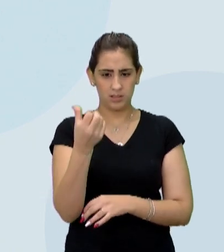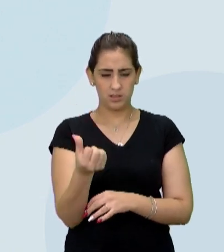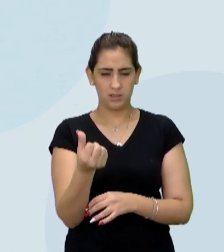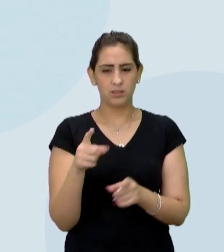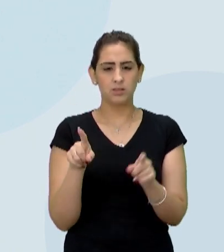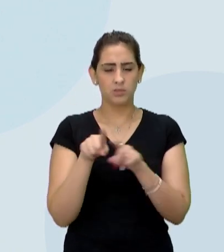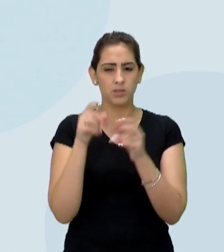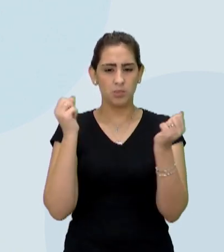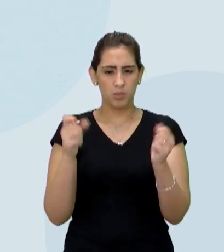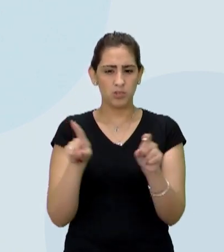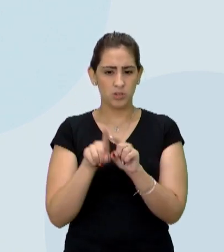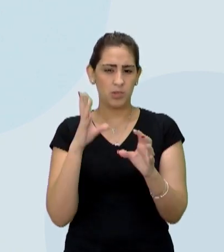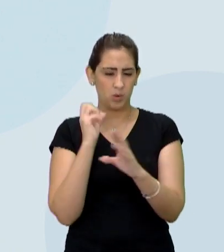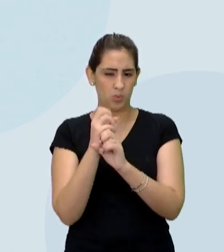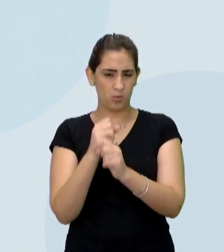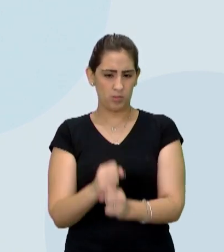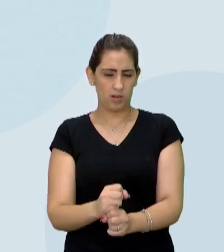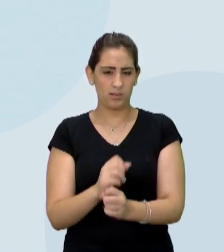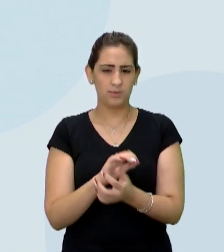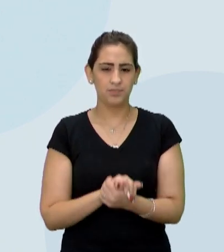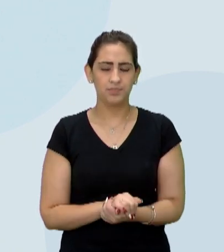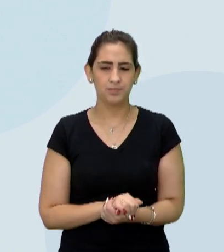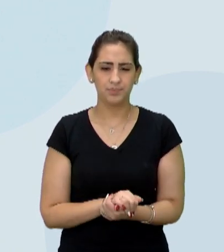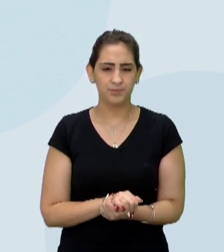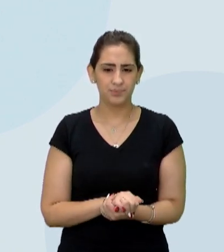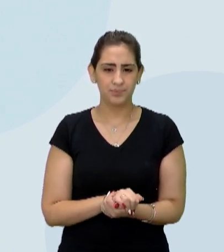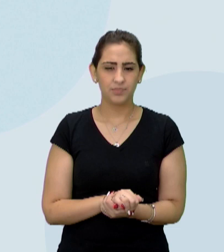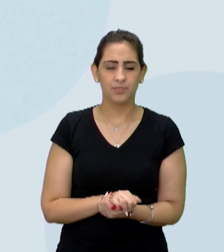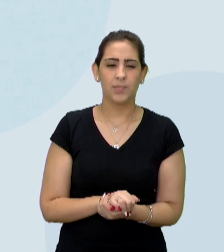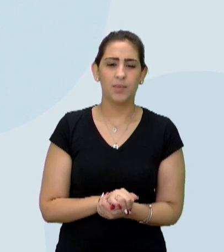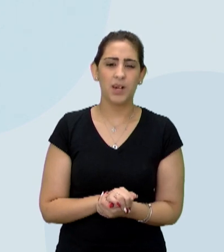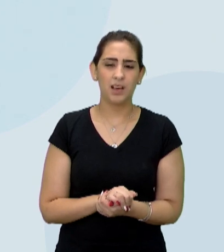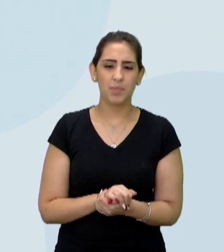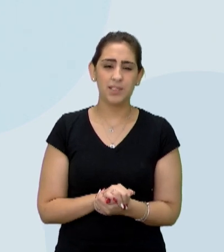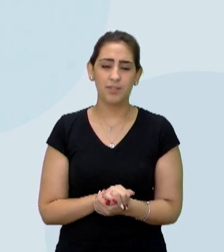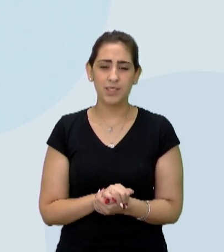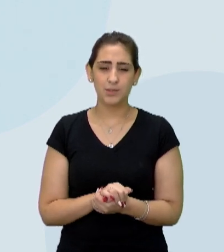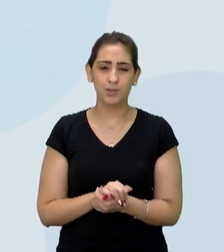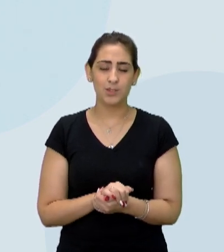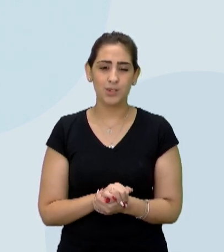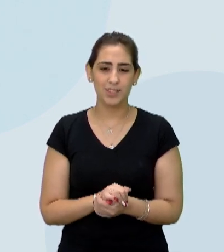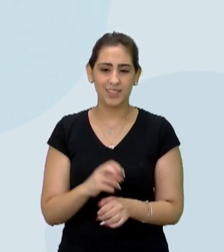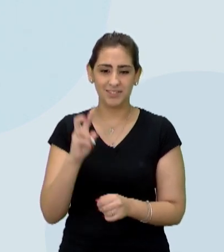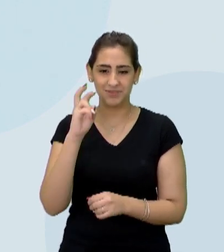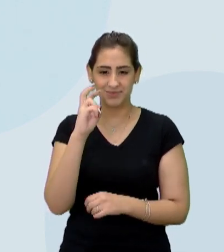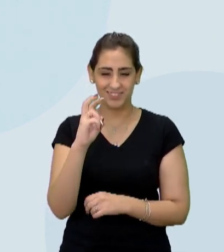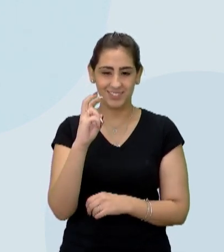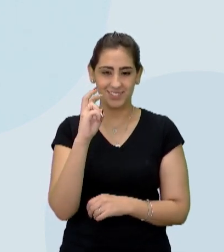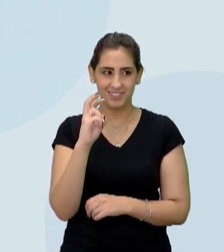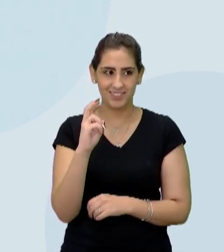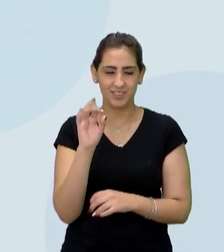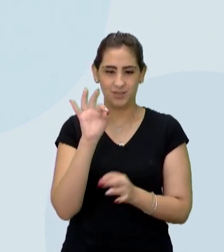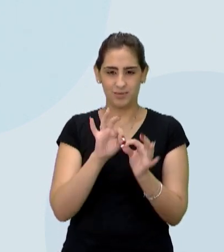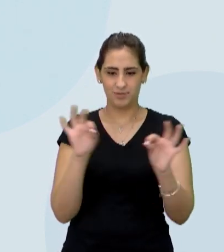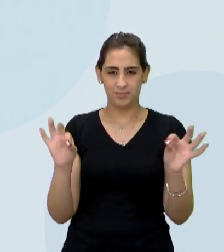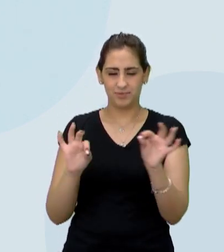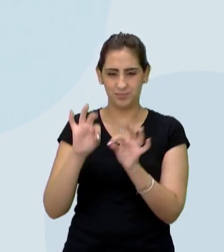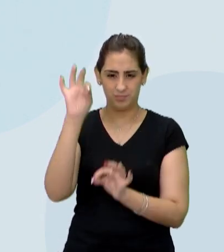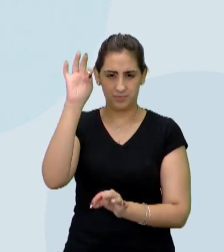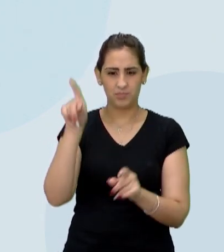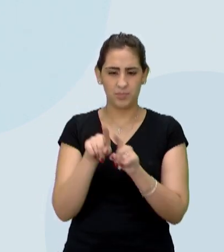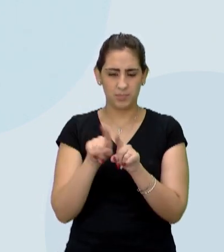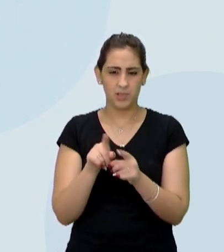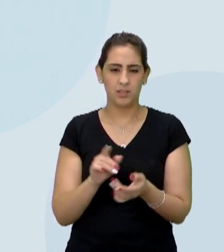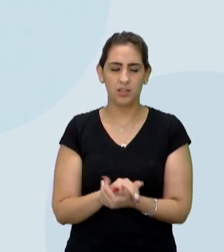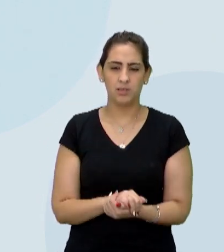Você pode contar também. Uma quinta figura teria 5 vezes 5, seriam 25 pontinhos, tá? Como